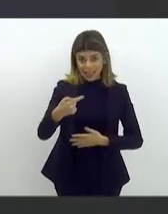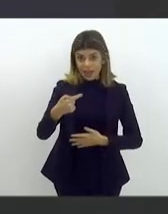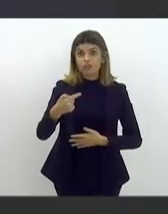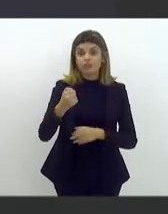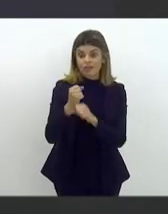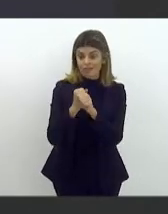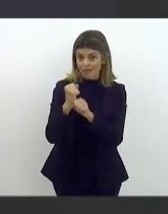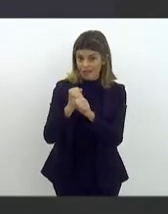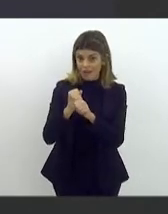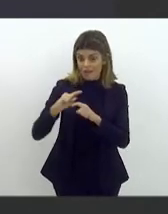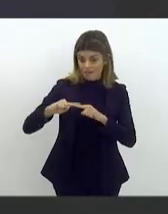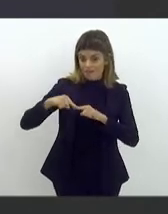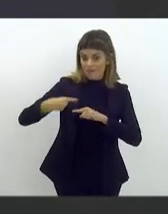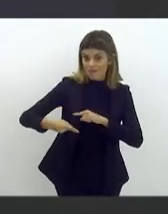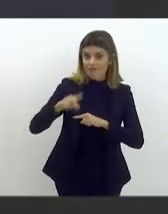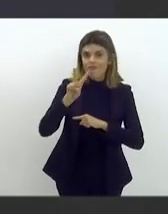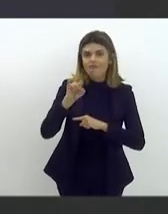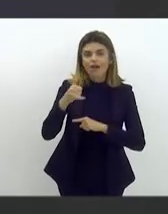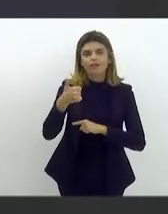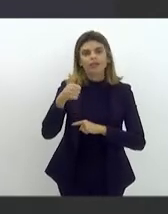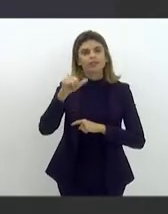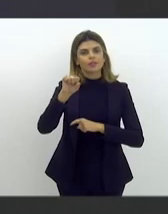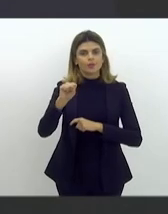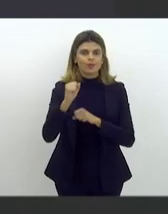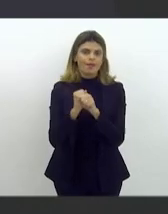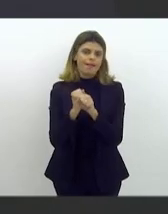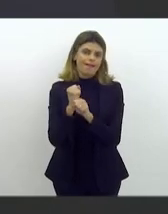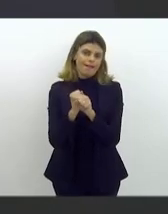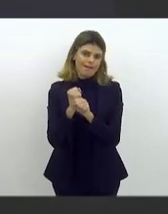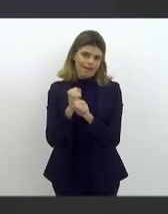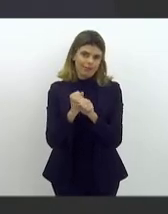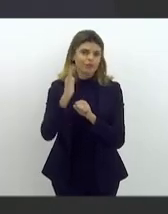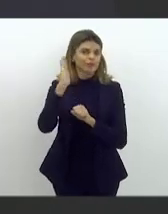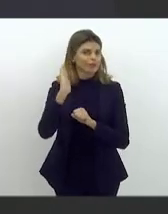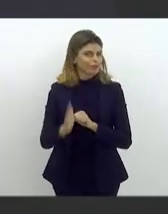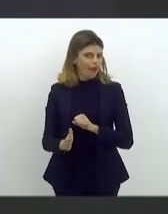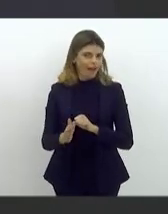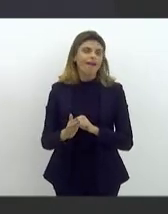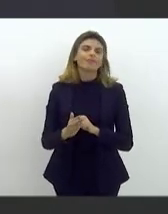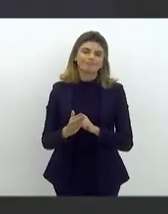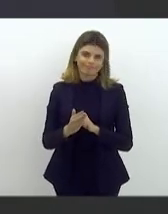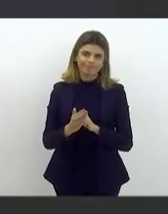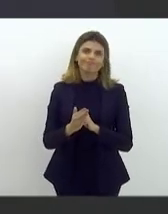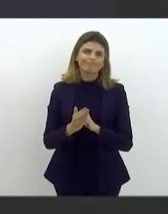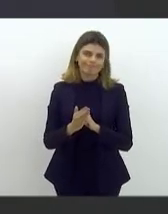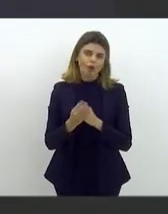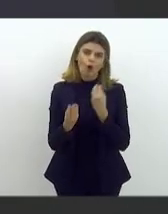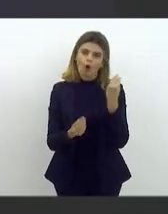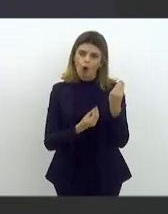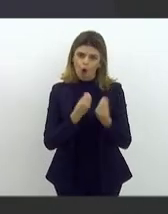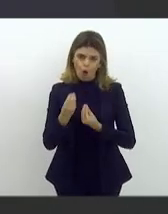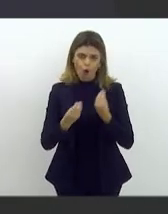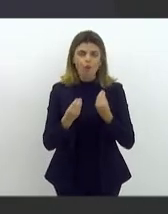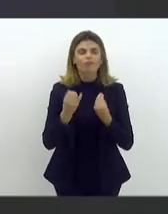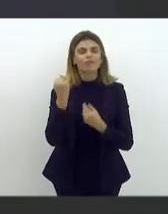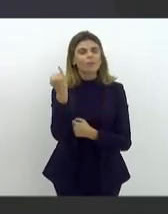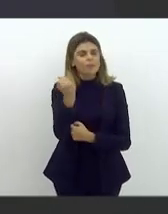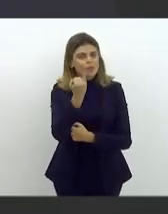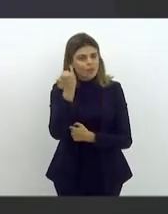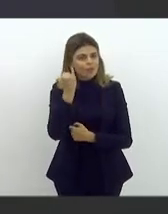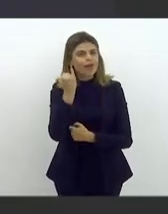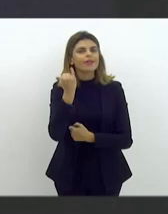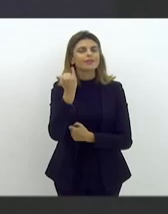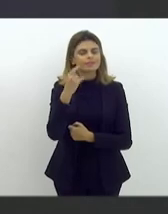18º ano em relação ao docinho mulher então que eu deixo aqui como como relevante